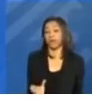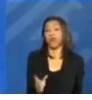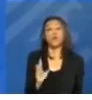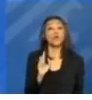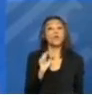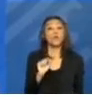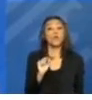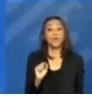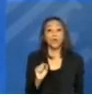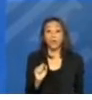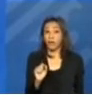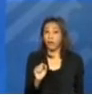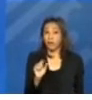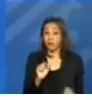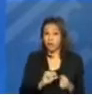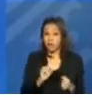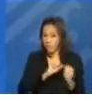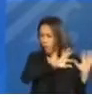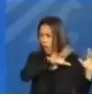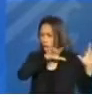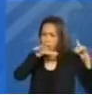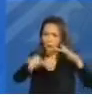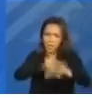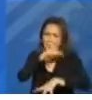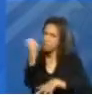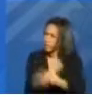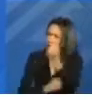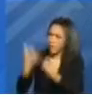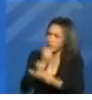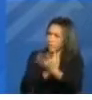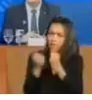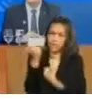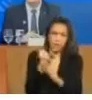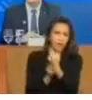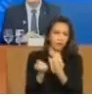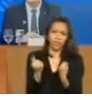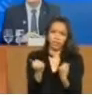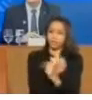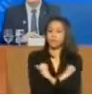fazer todo mundo no começo? Sacar todo o dinheiro.